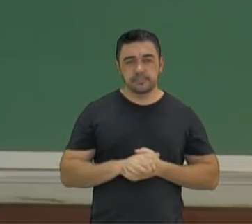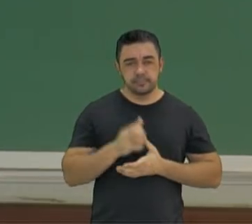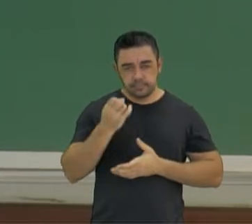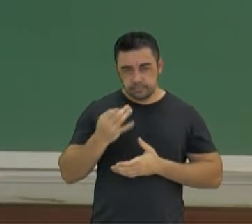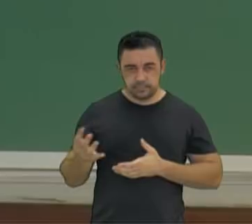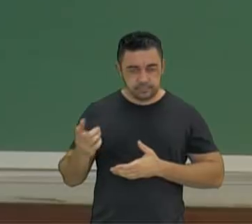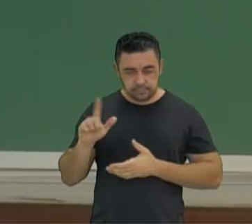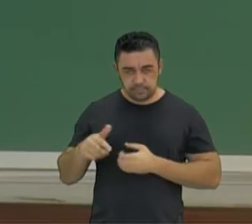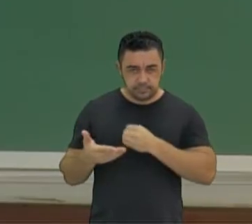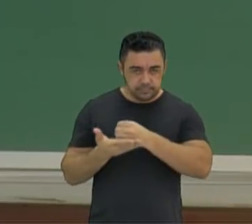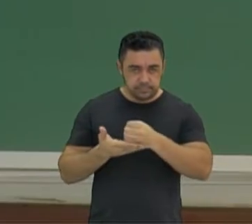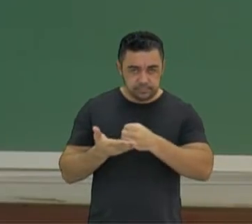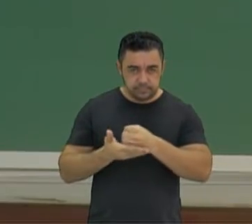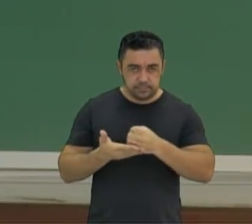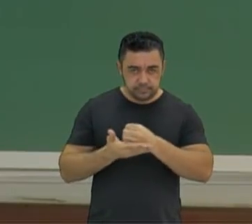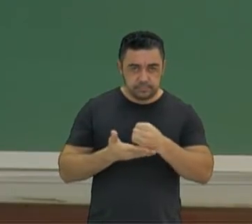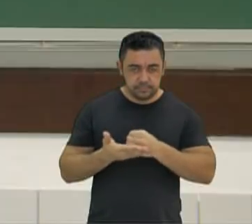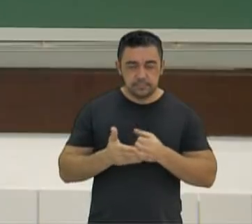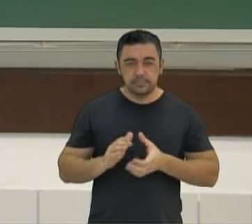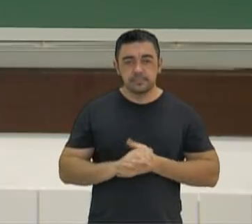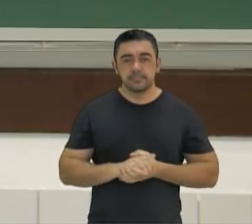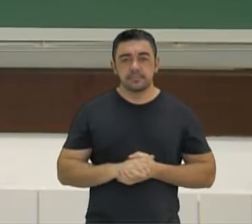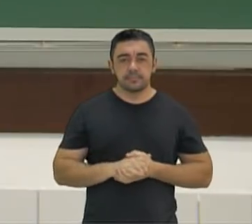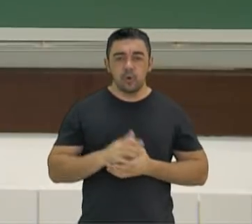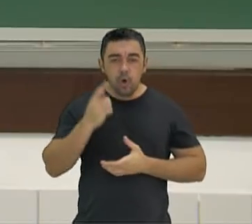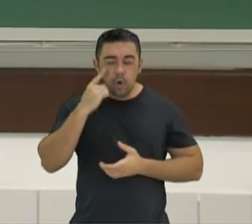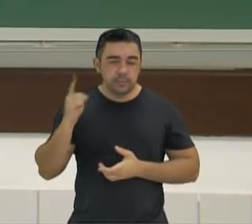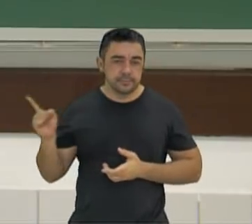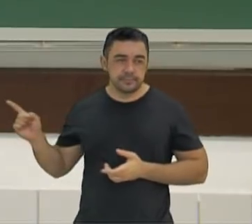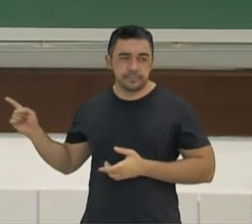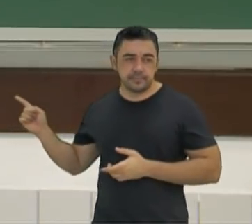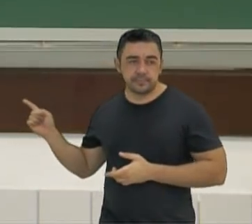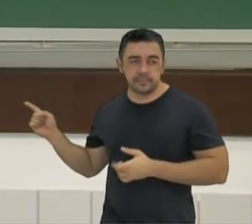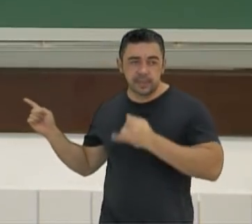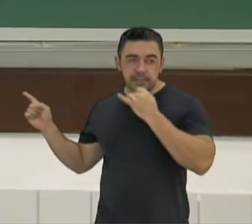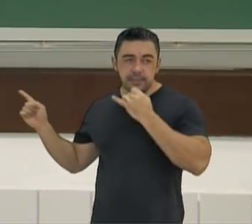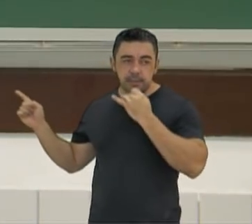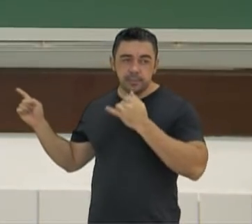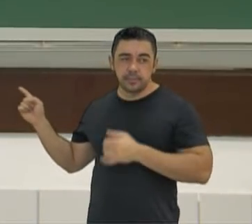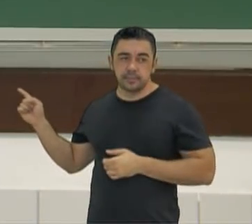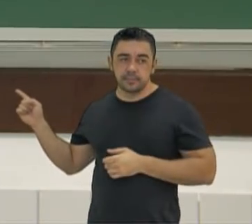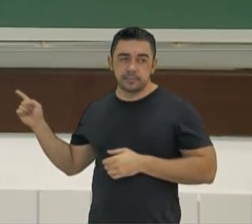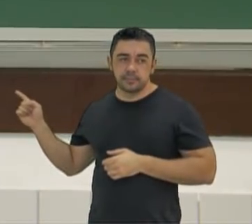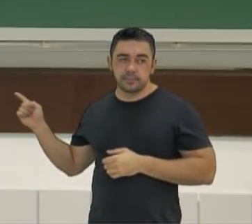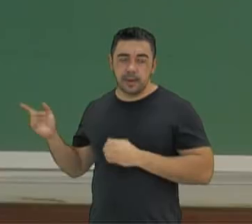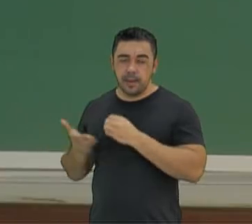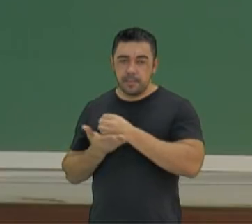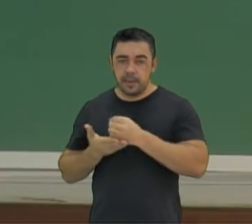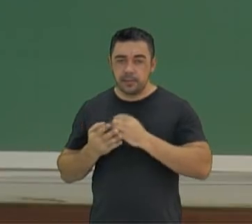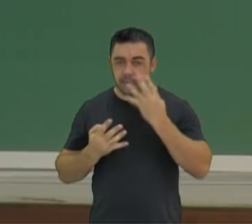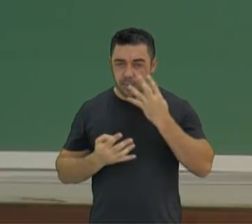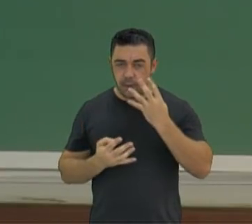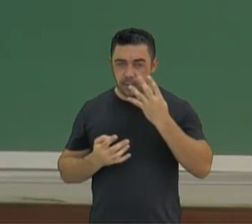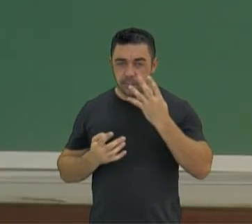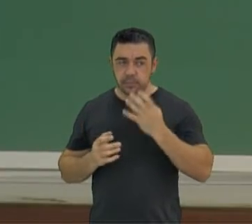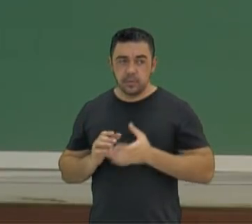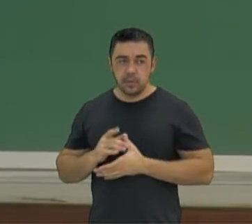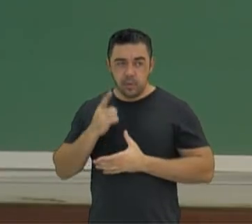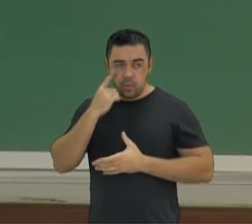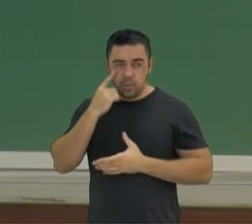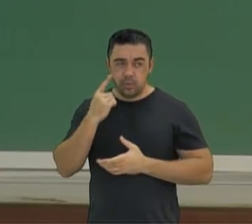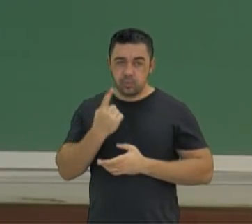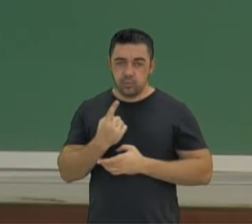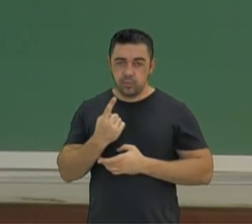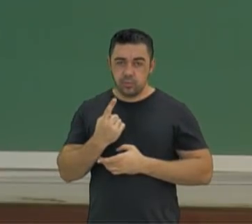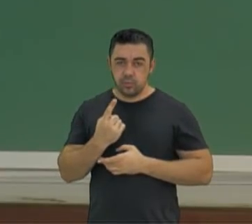quantidade das bases aqui, dos lados da base. Olha lá, a professora tem um exemplo aqui, ó. Base quadrangular. Vamos contar quantas